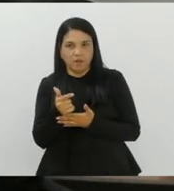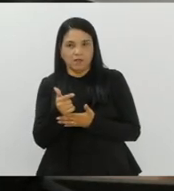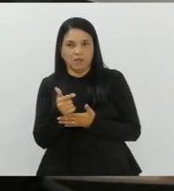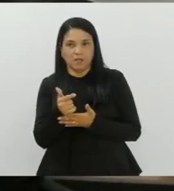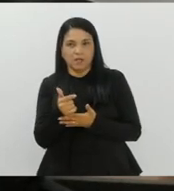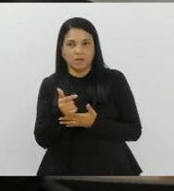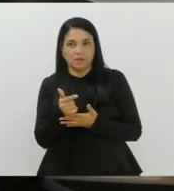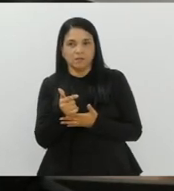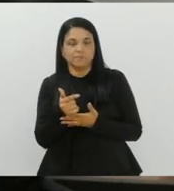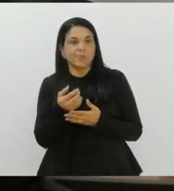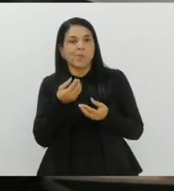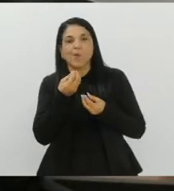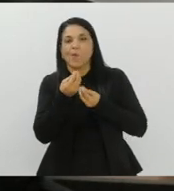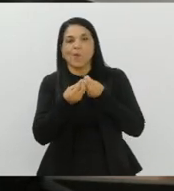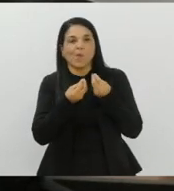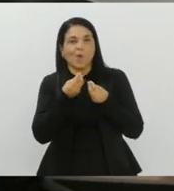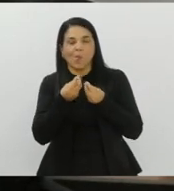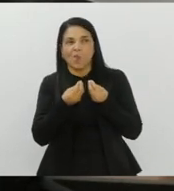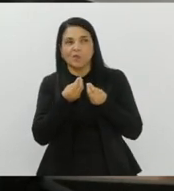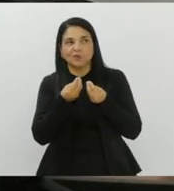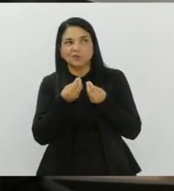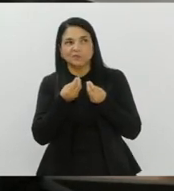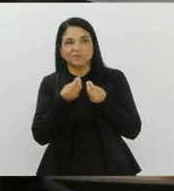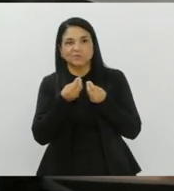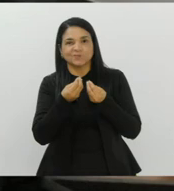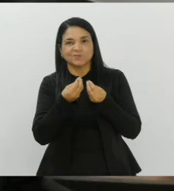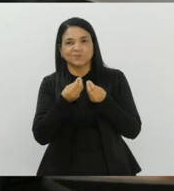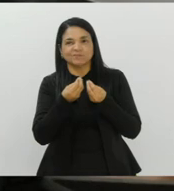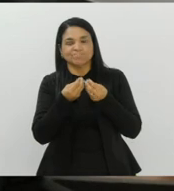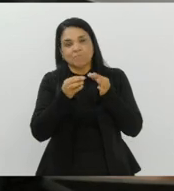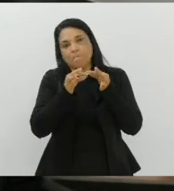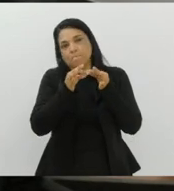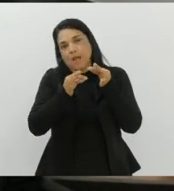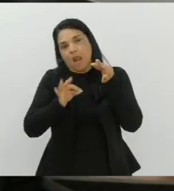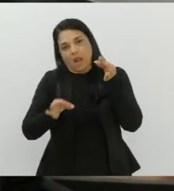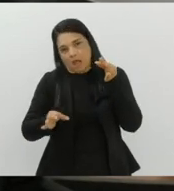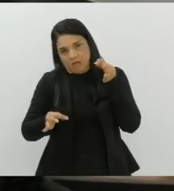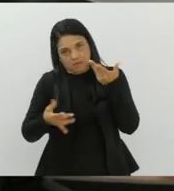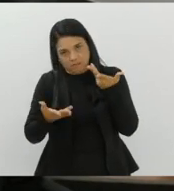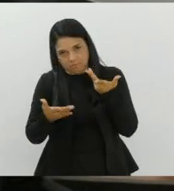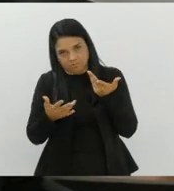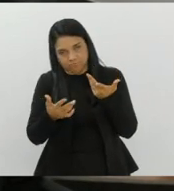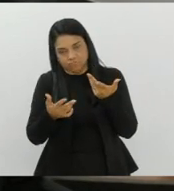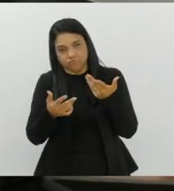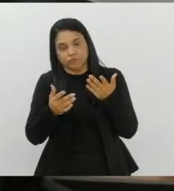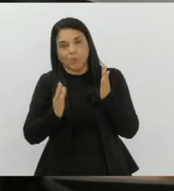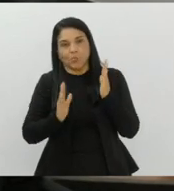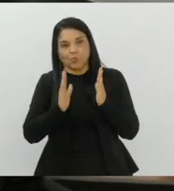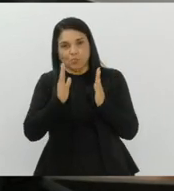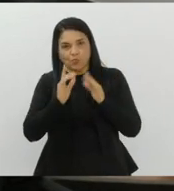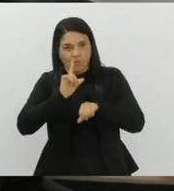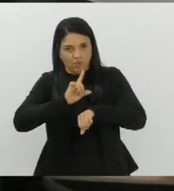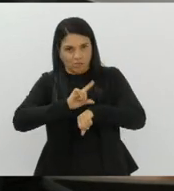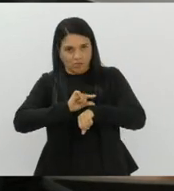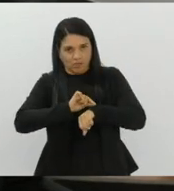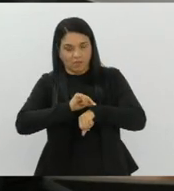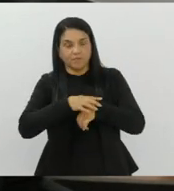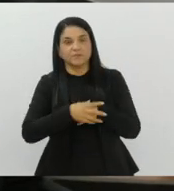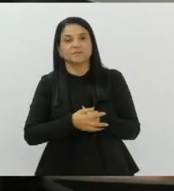como me estender por conta deste meu horário, mas eu faço